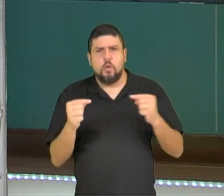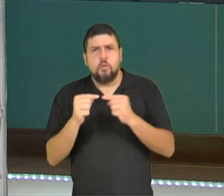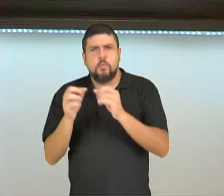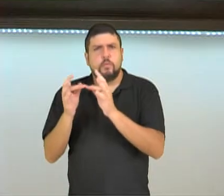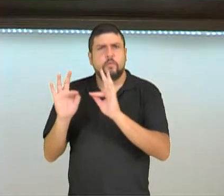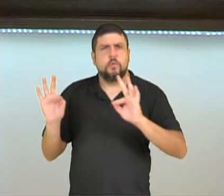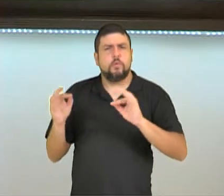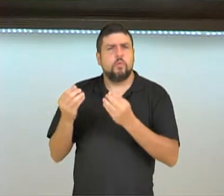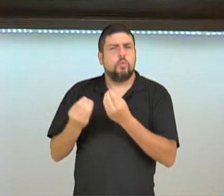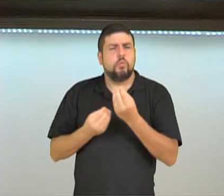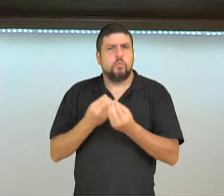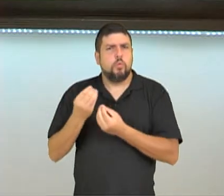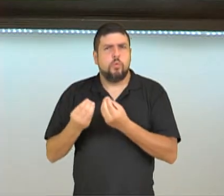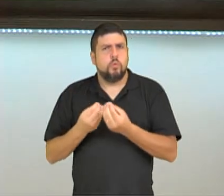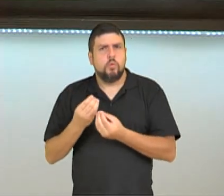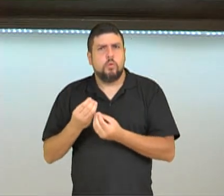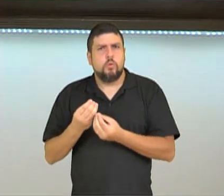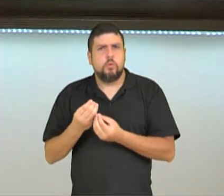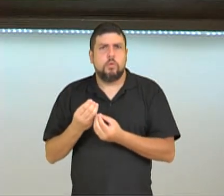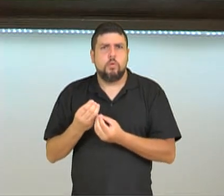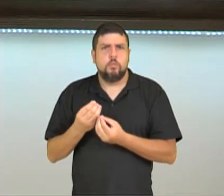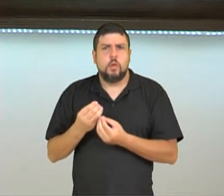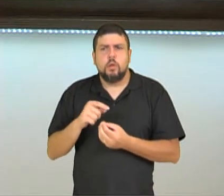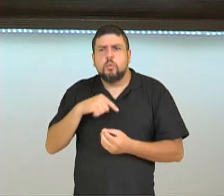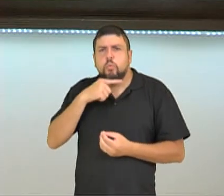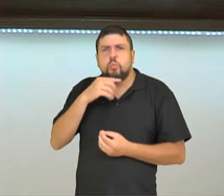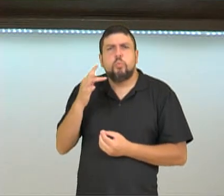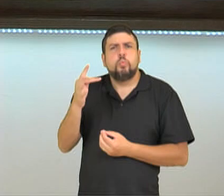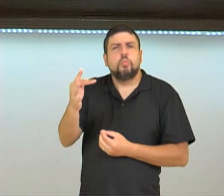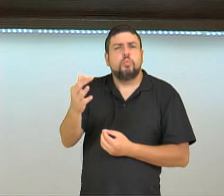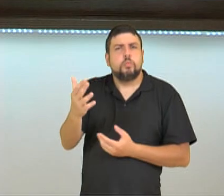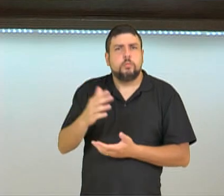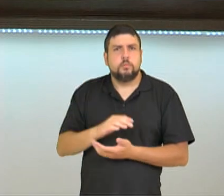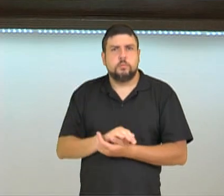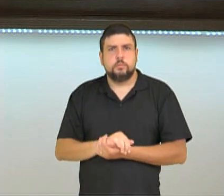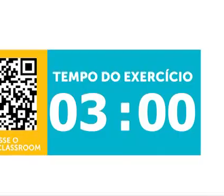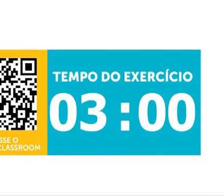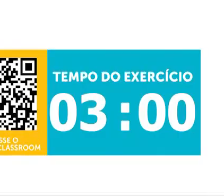futuro. O que o não dá futuro quer dizer?